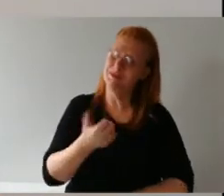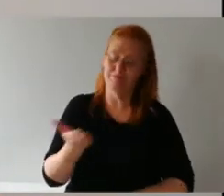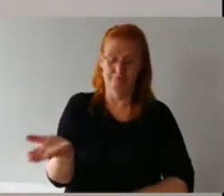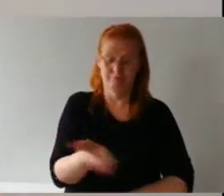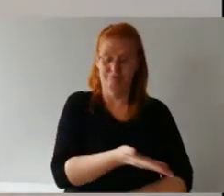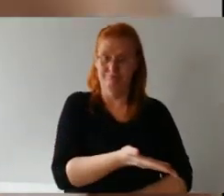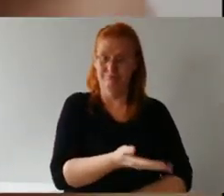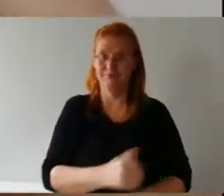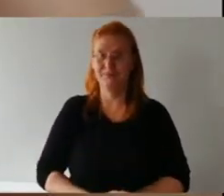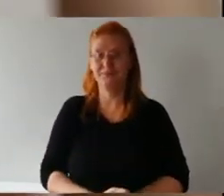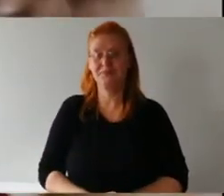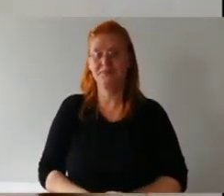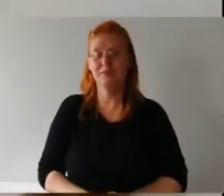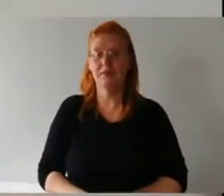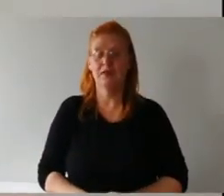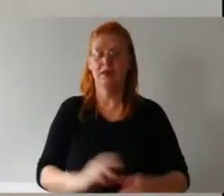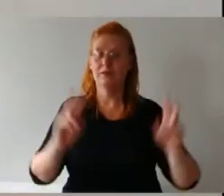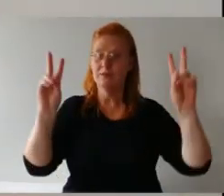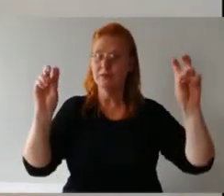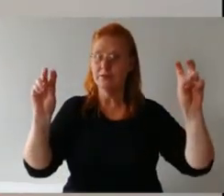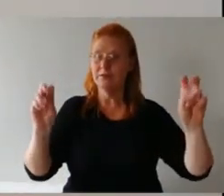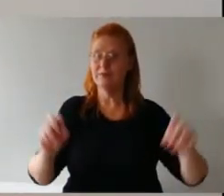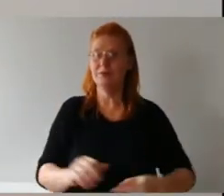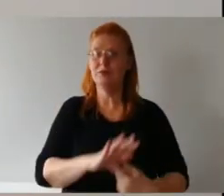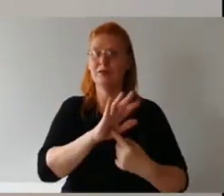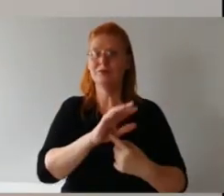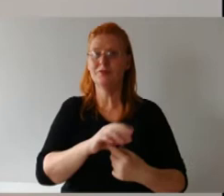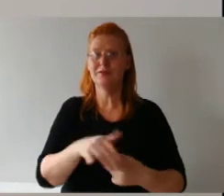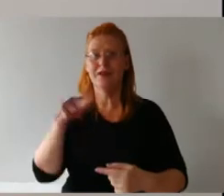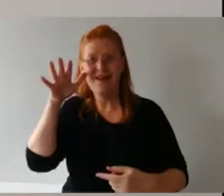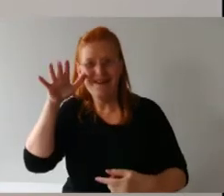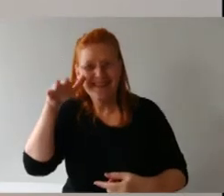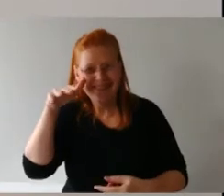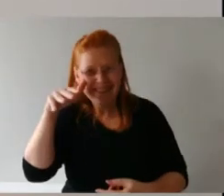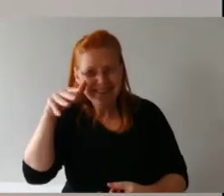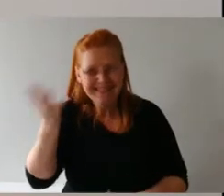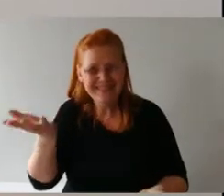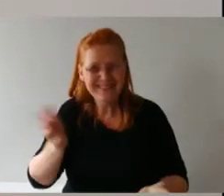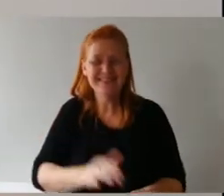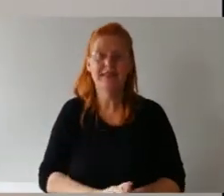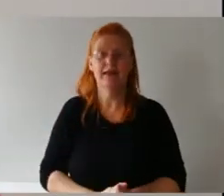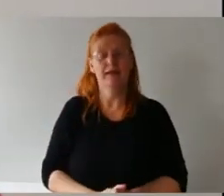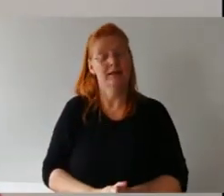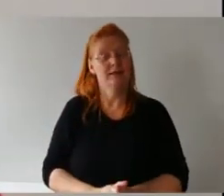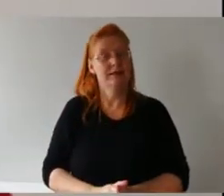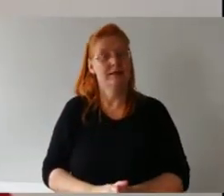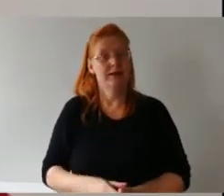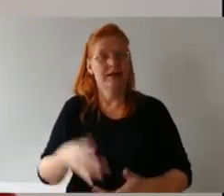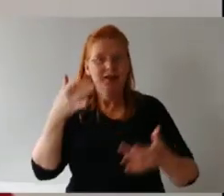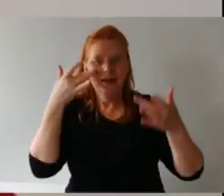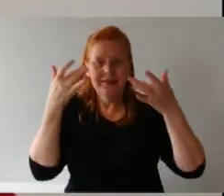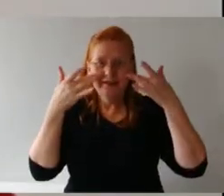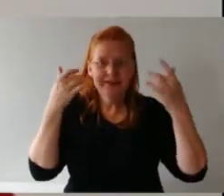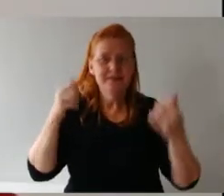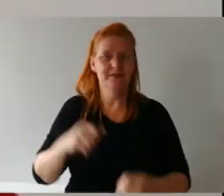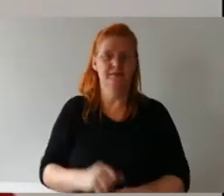Oi, boa noite, eu sou a Pamela e o meu sinal é esse. Eu vou falar sobre as curiosidades da vida de Gilles Deleuze. Ele era